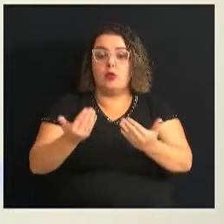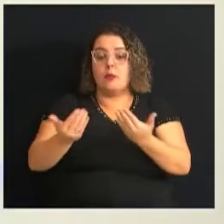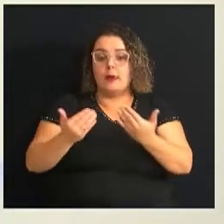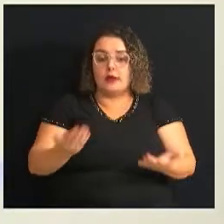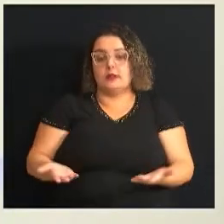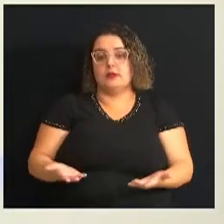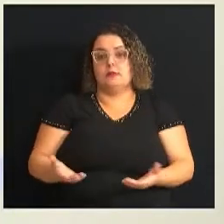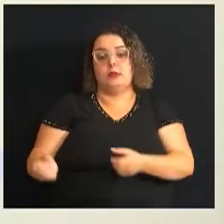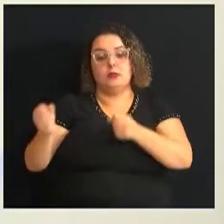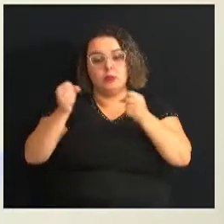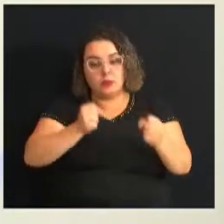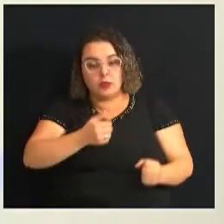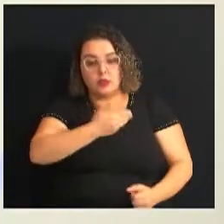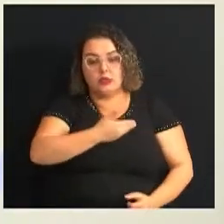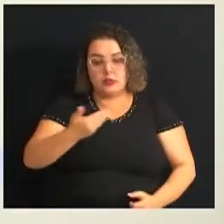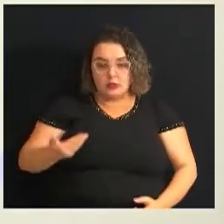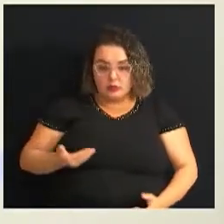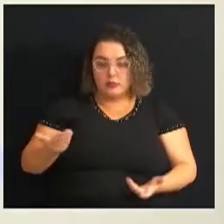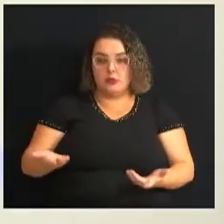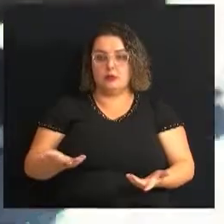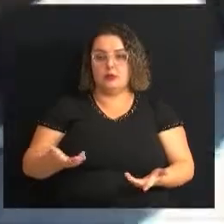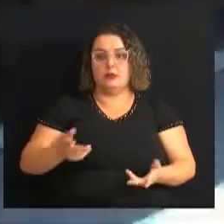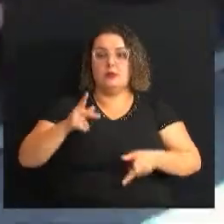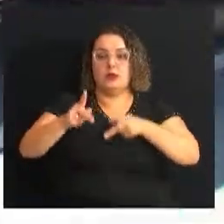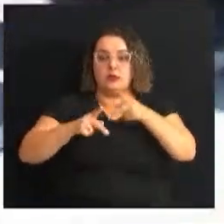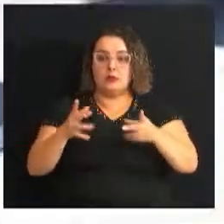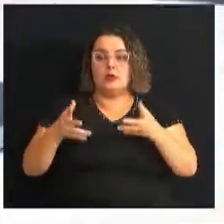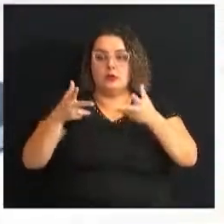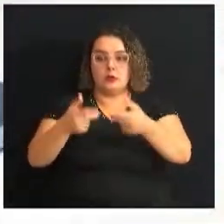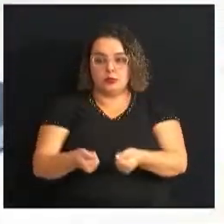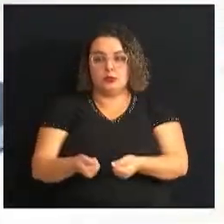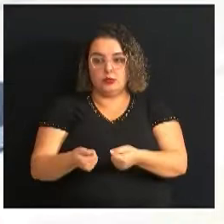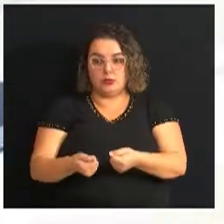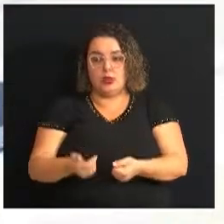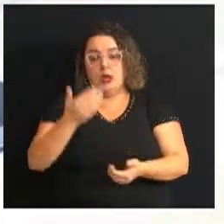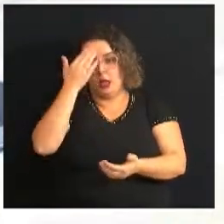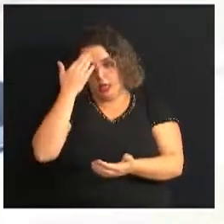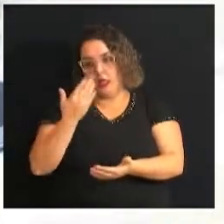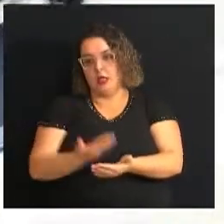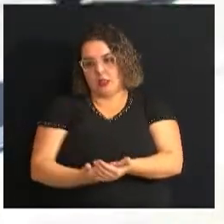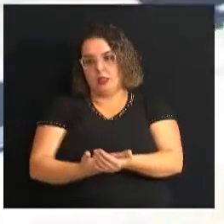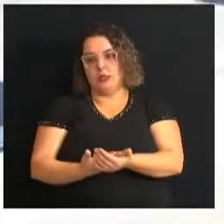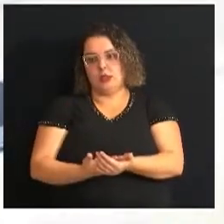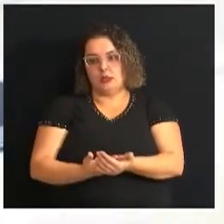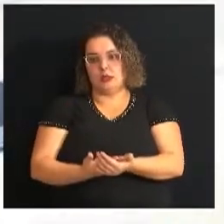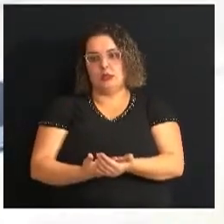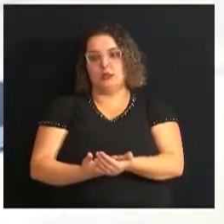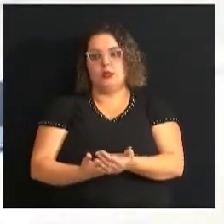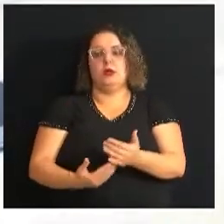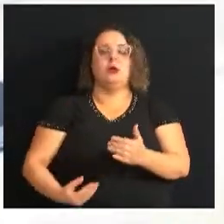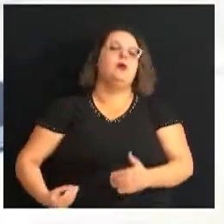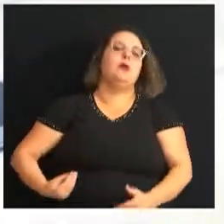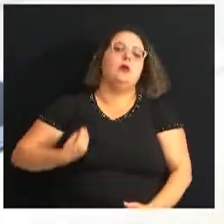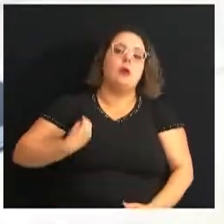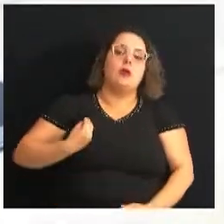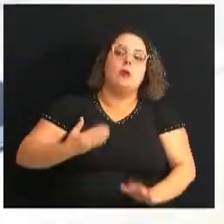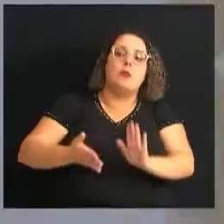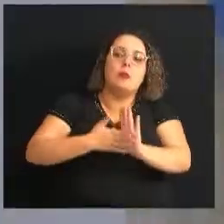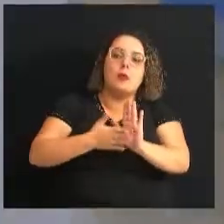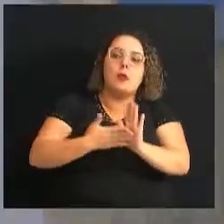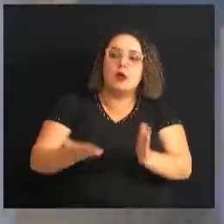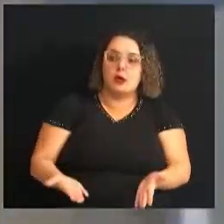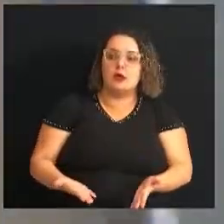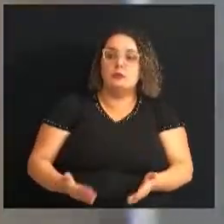o poder público quanto para a população em geral, e acredita que com a presente proposição será dado mais um passo